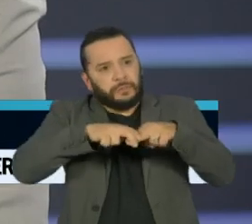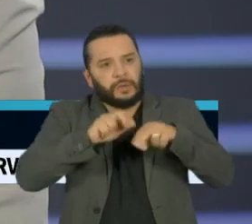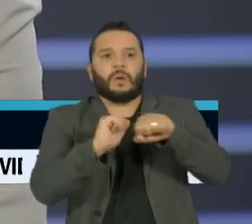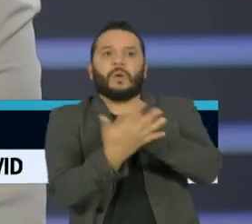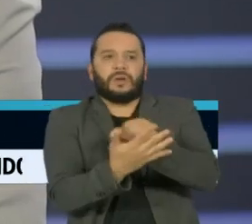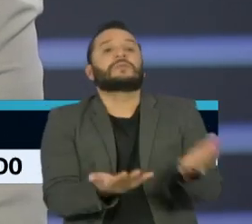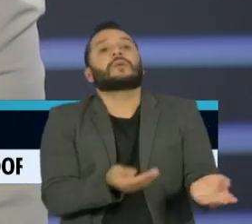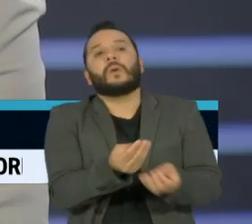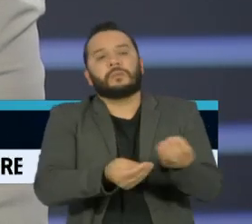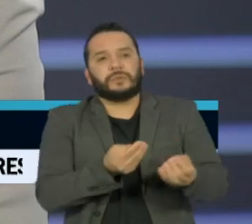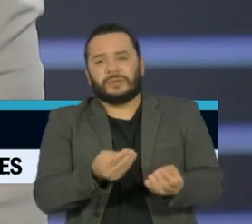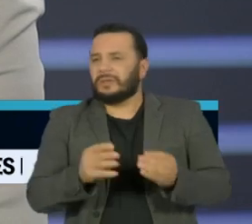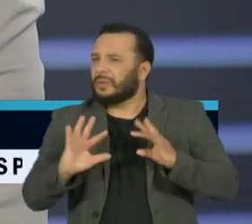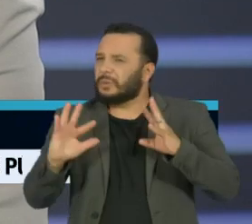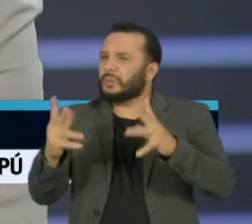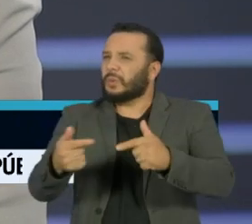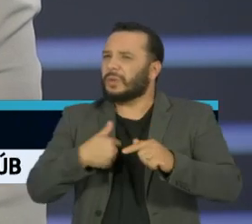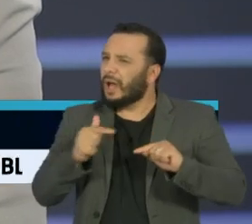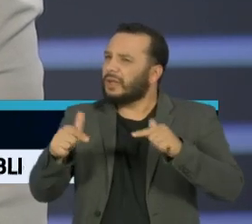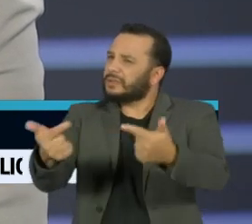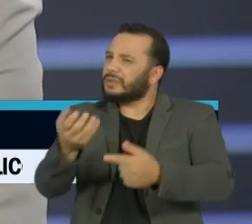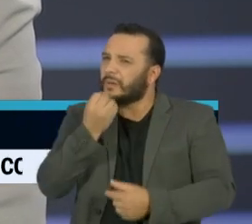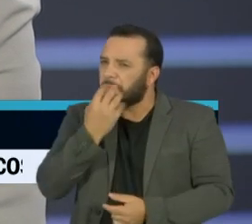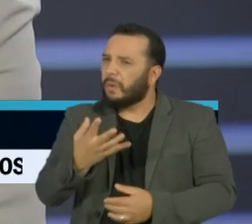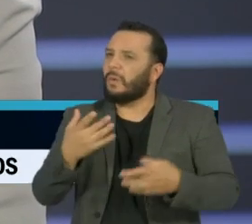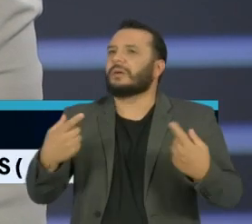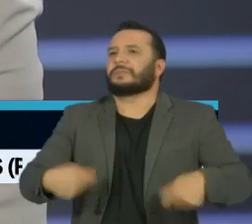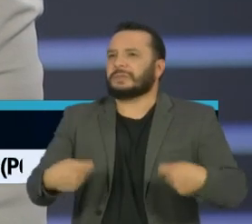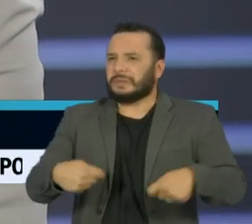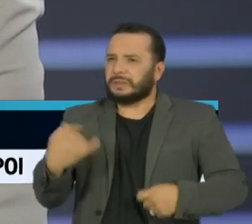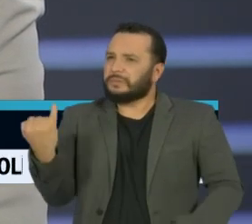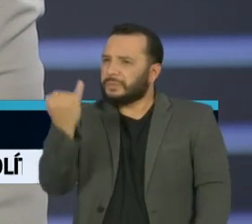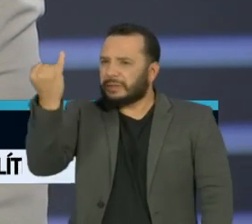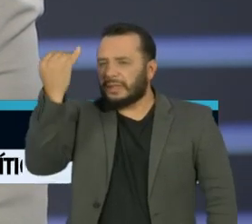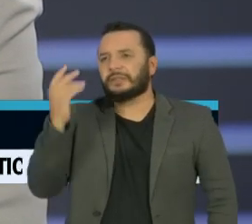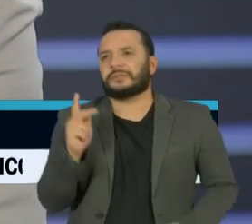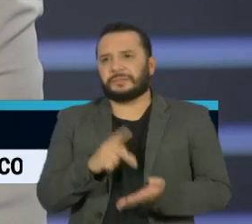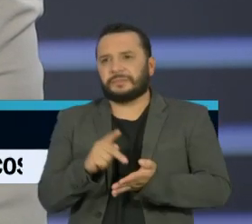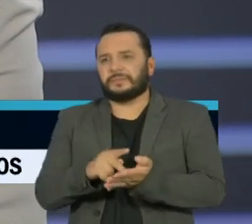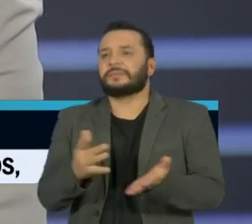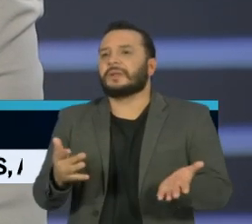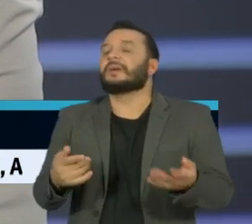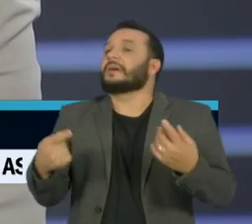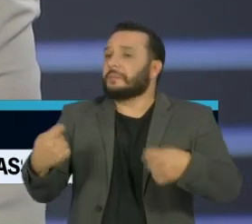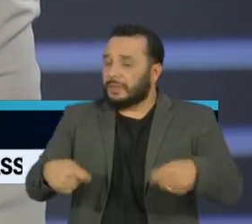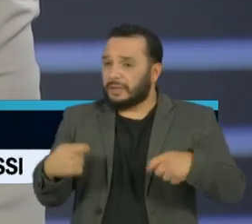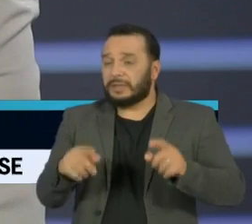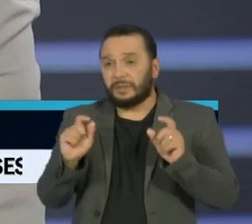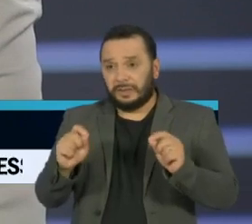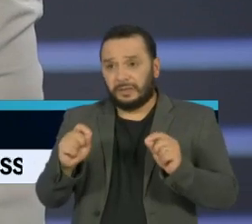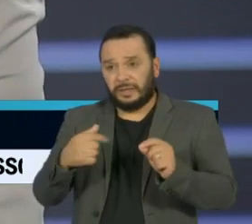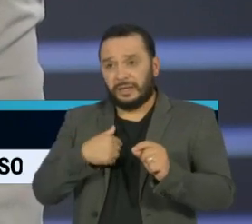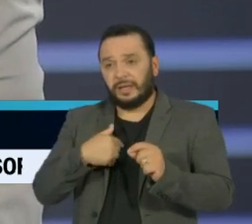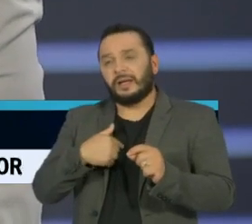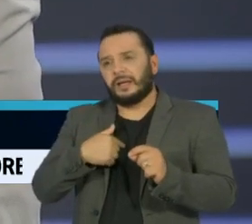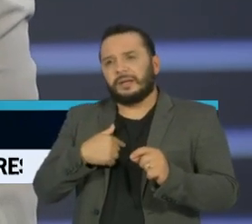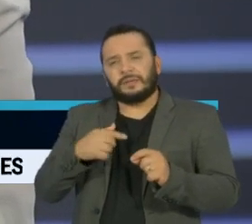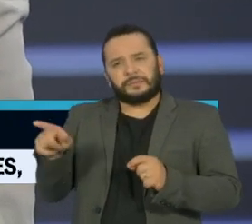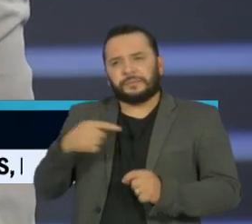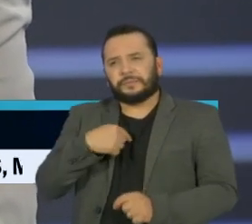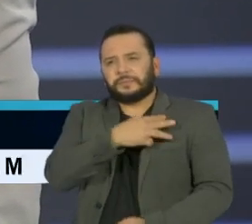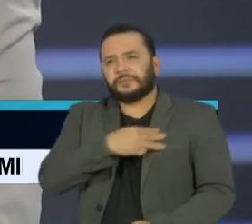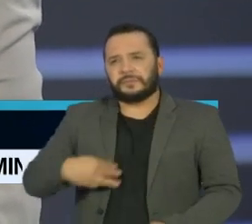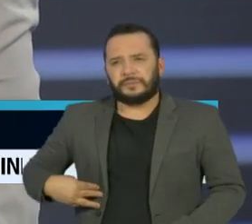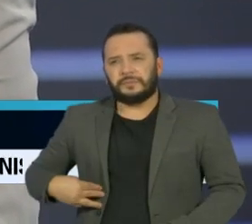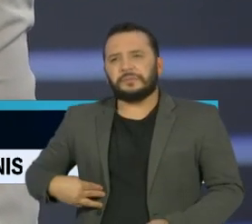Todas essas ações são bem-vindas e necessárias, né? É preciso, sim, amparar. O ministro falou lá que descobriu-se